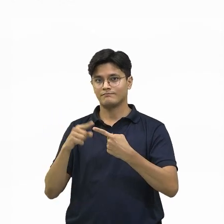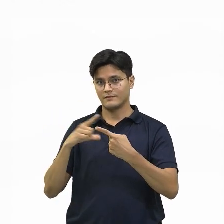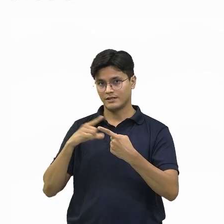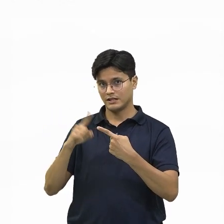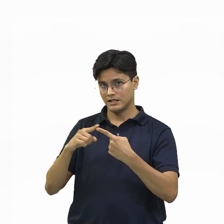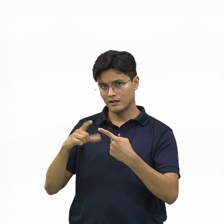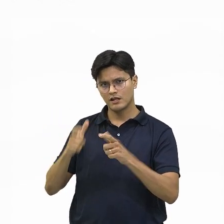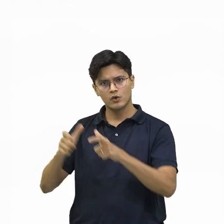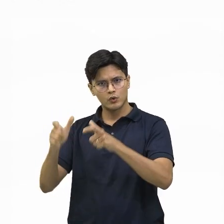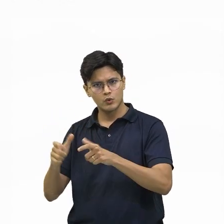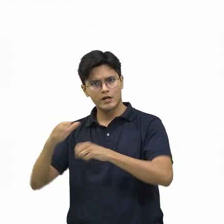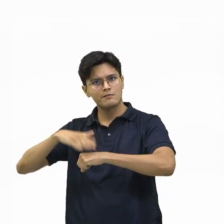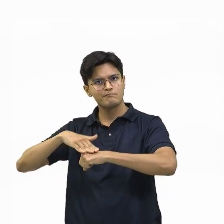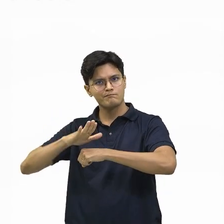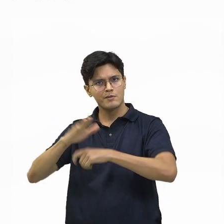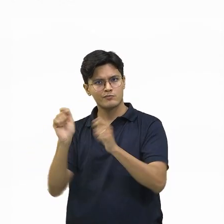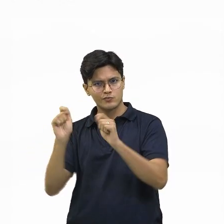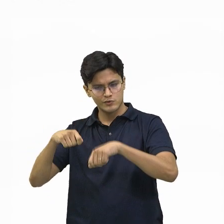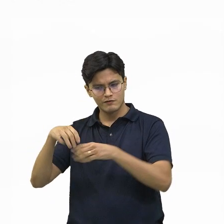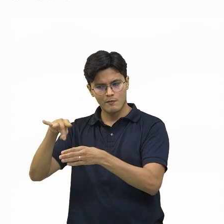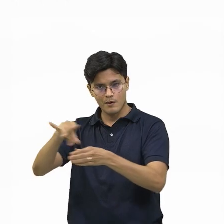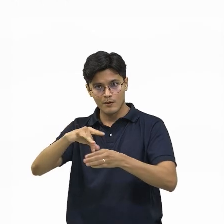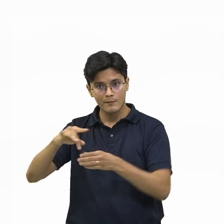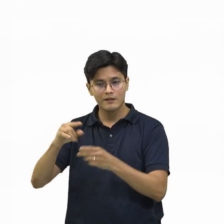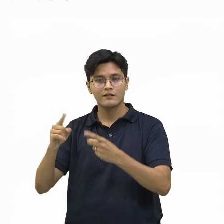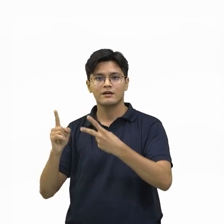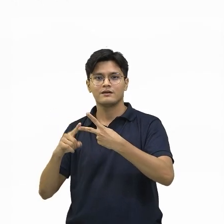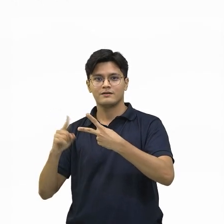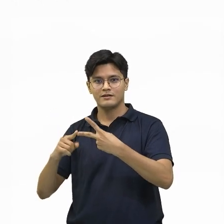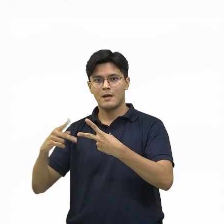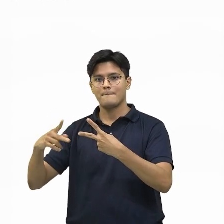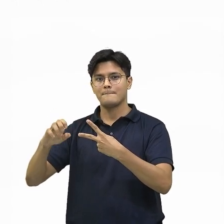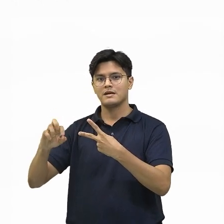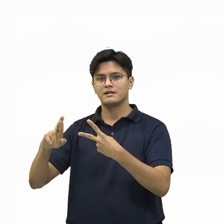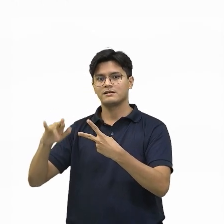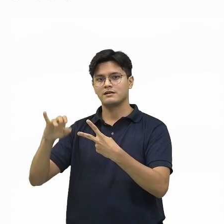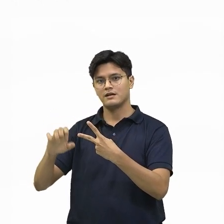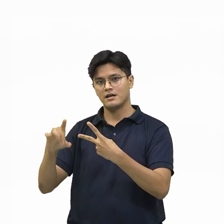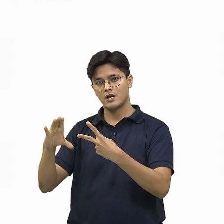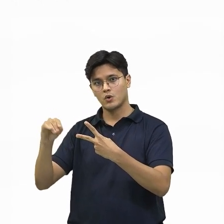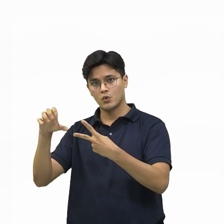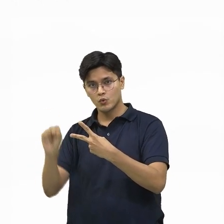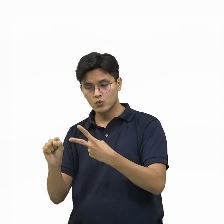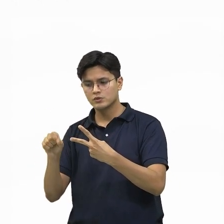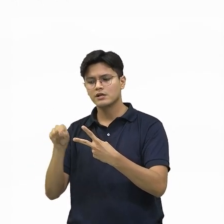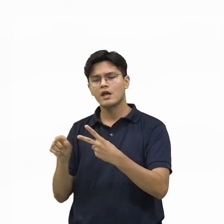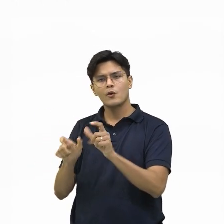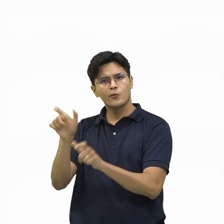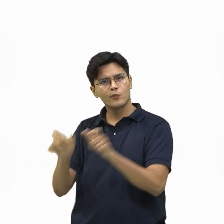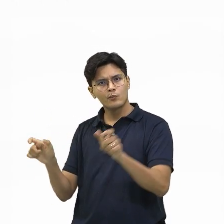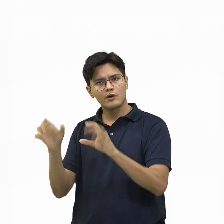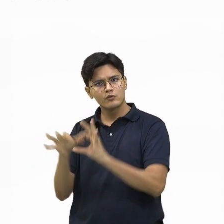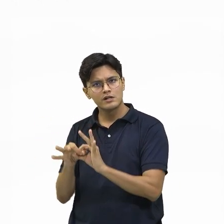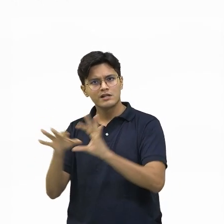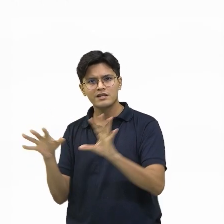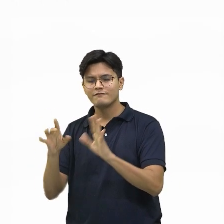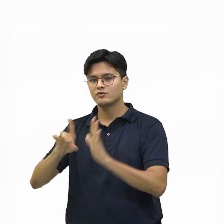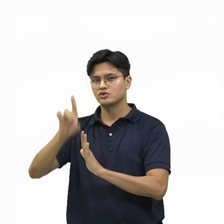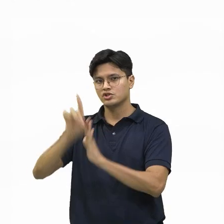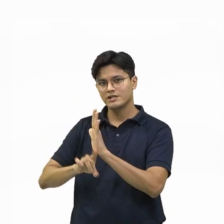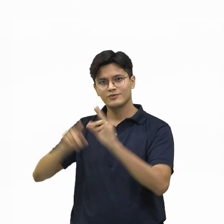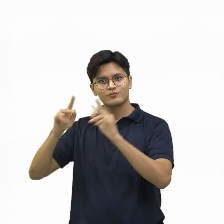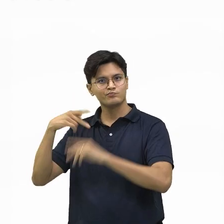terras mais férteis, os periecos, que eram os homens livres e sem direitos políticos, e os